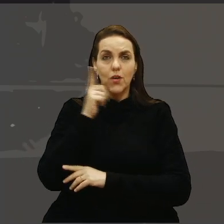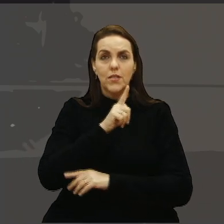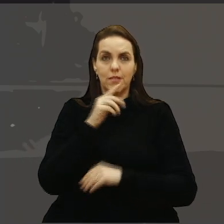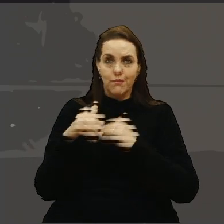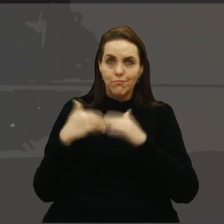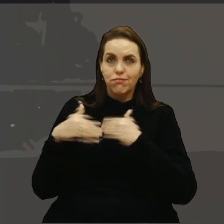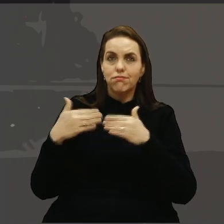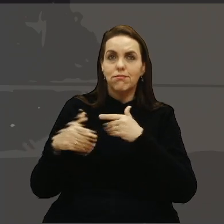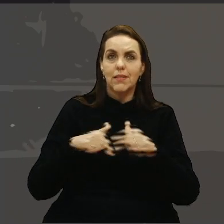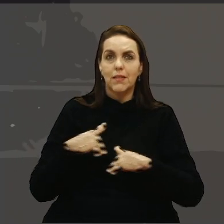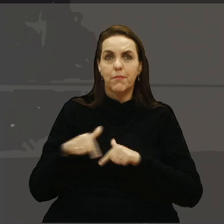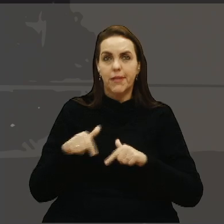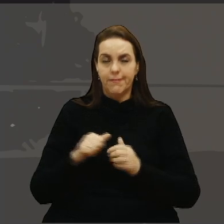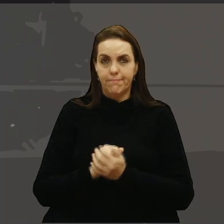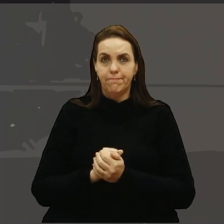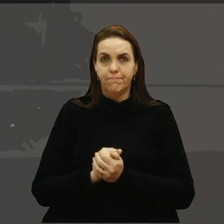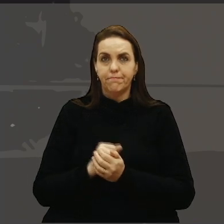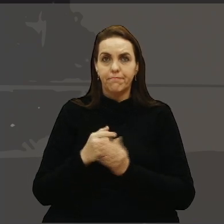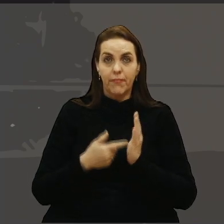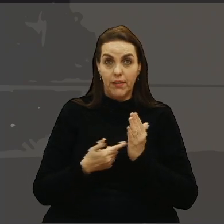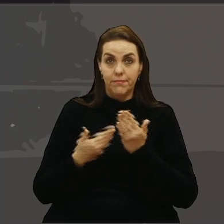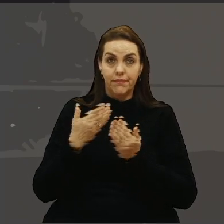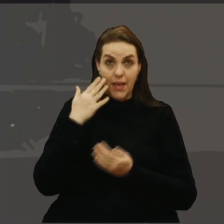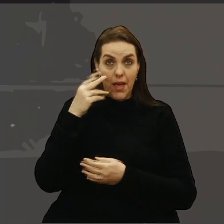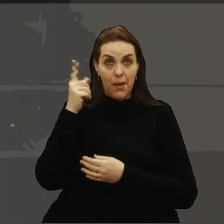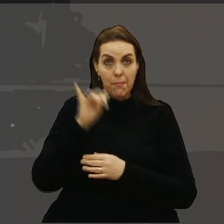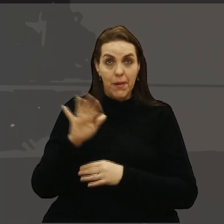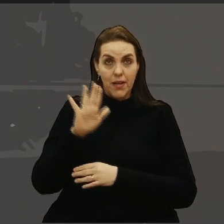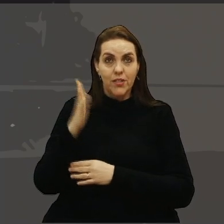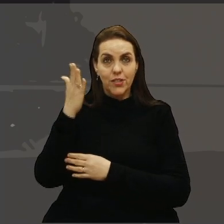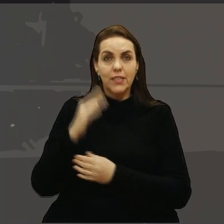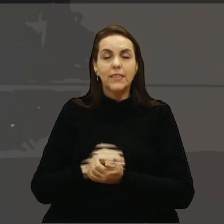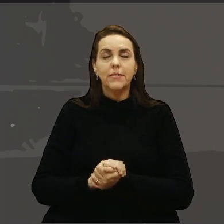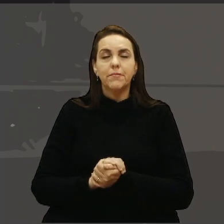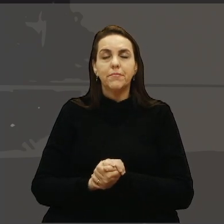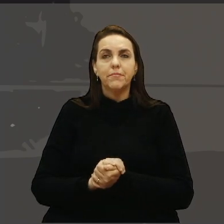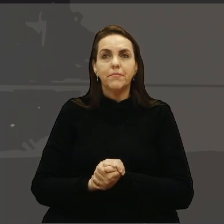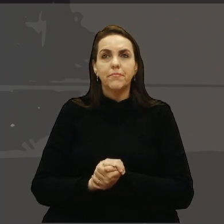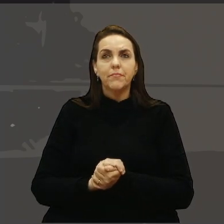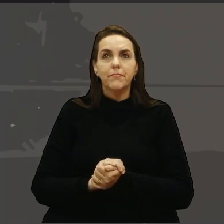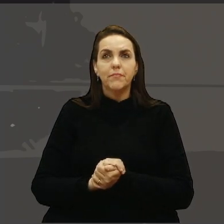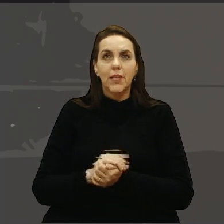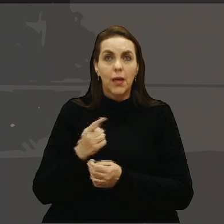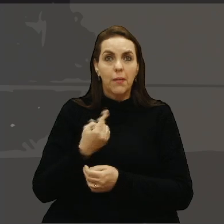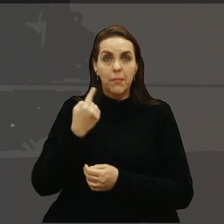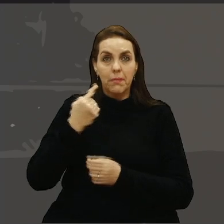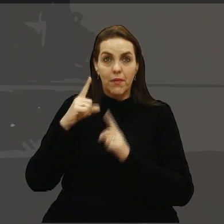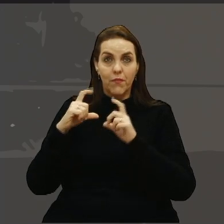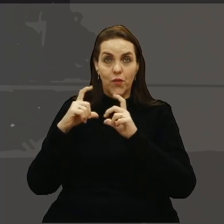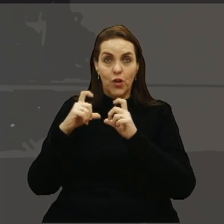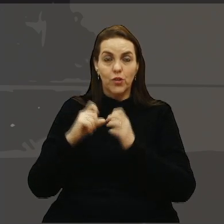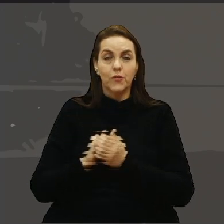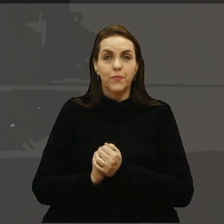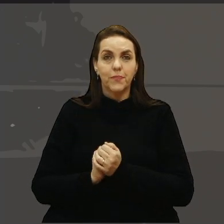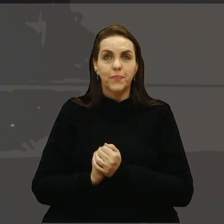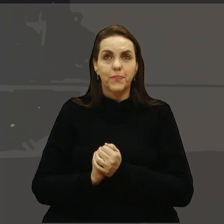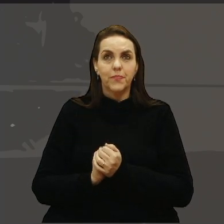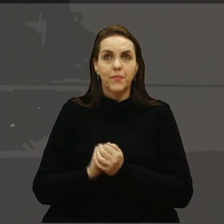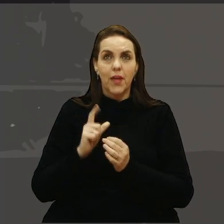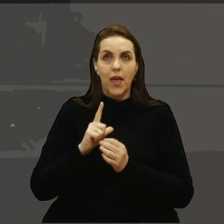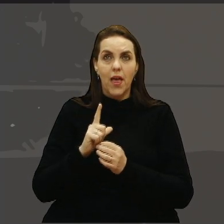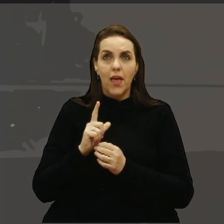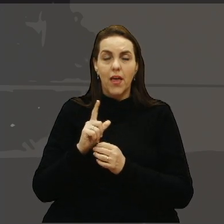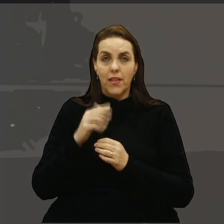desempenhar esse trabalho. Conforme dá para visualizar nas imagens, ali na primeira foto, é na frente da